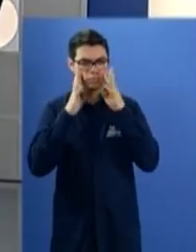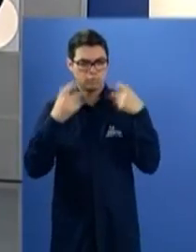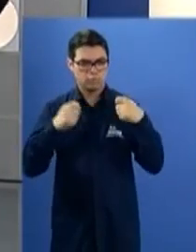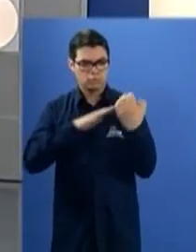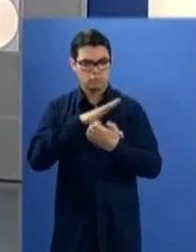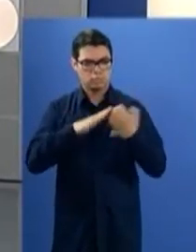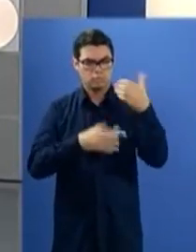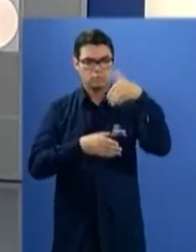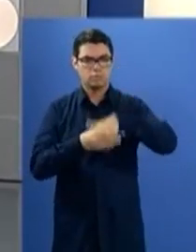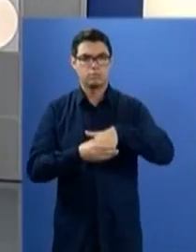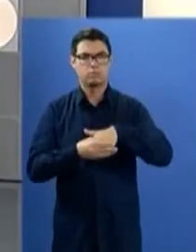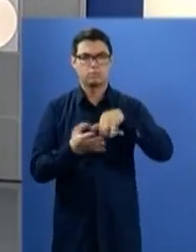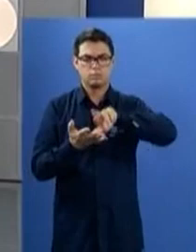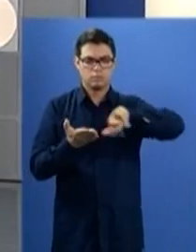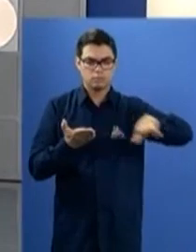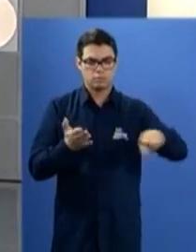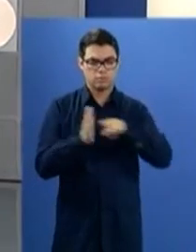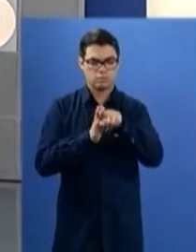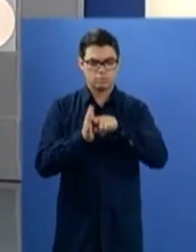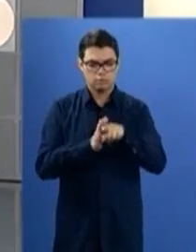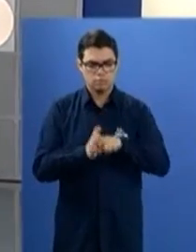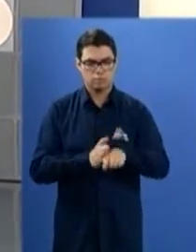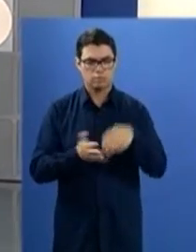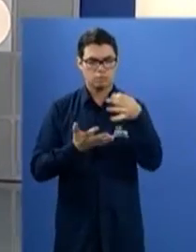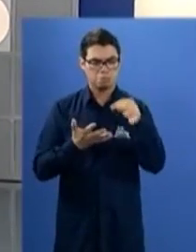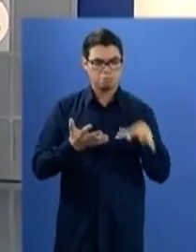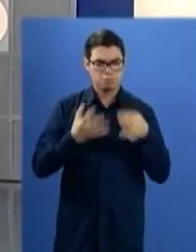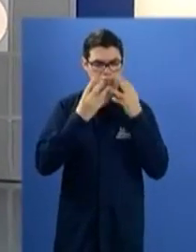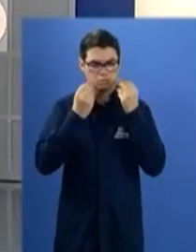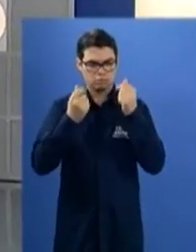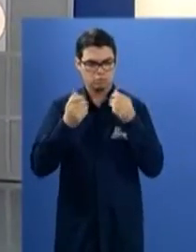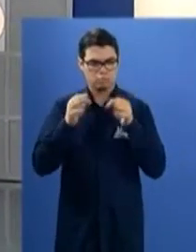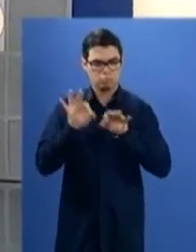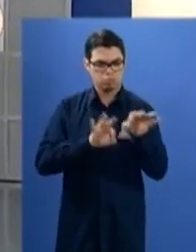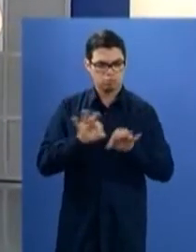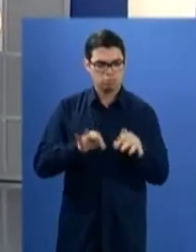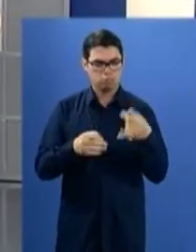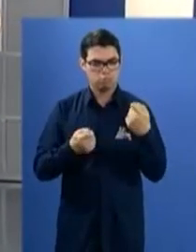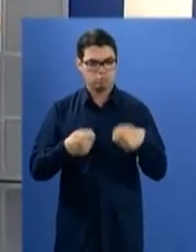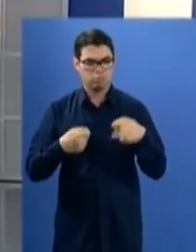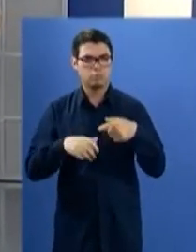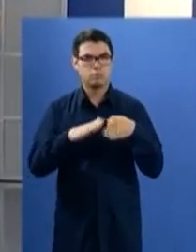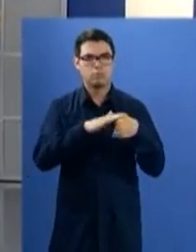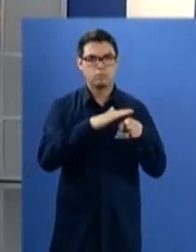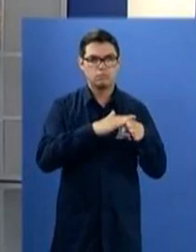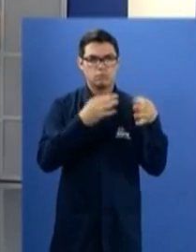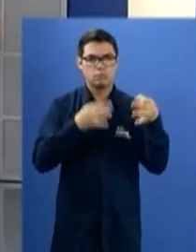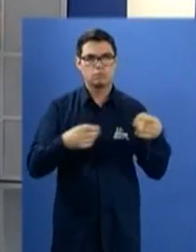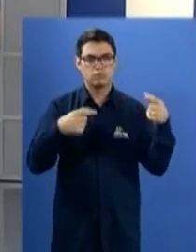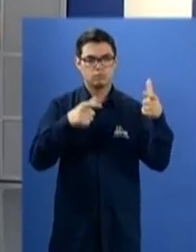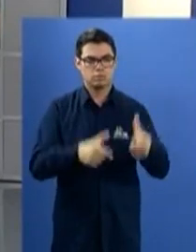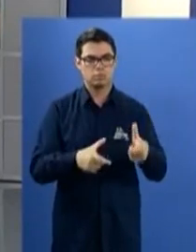pois exigem aspectos a serem considerados, desde a qualidade, especificação, condições de armazenagem,